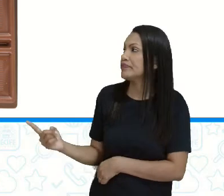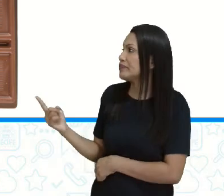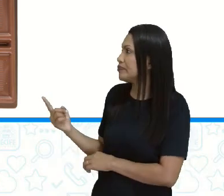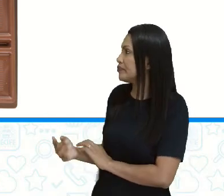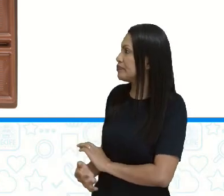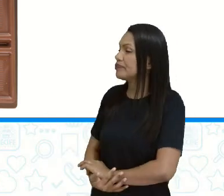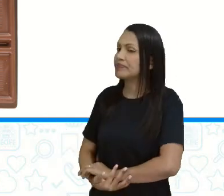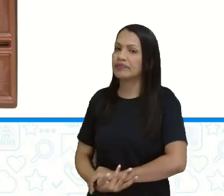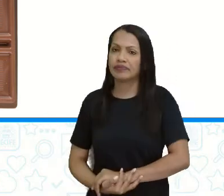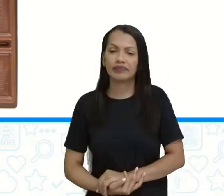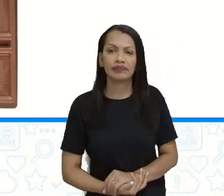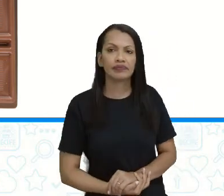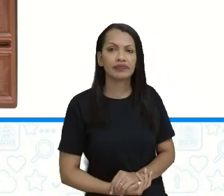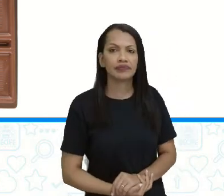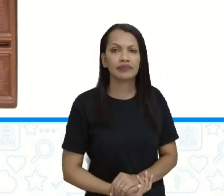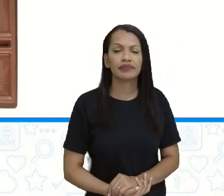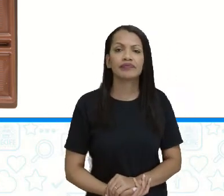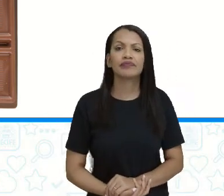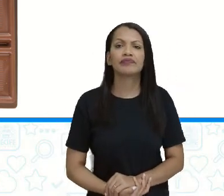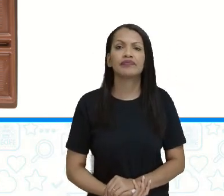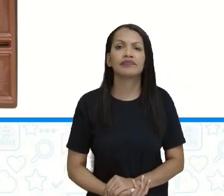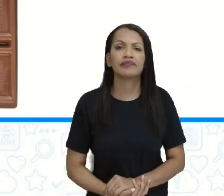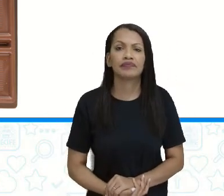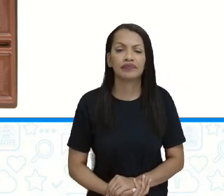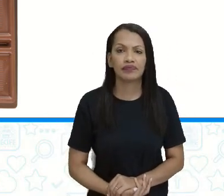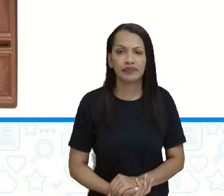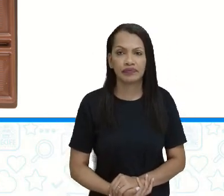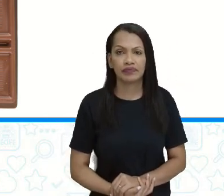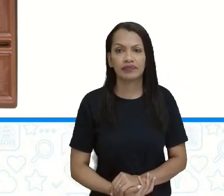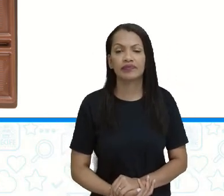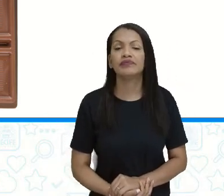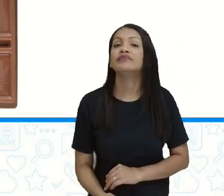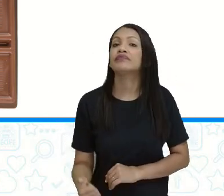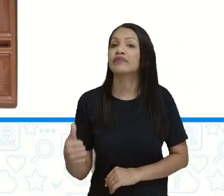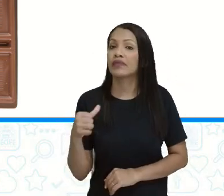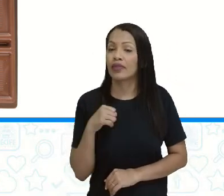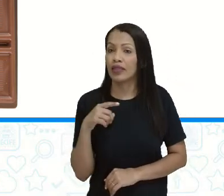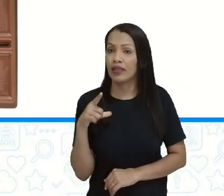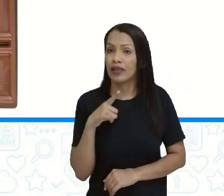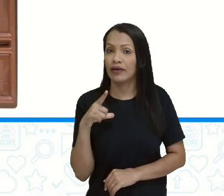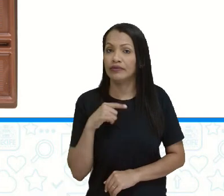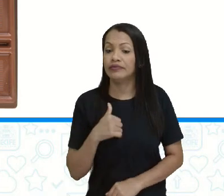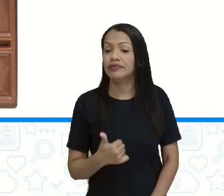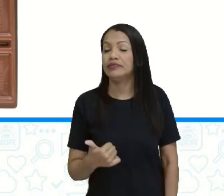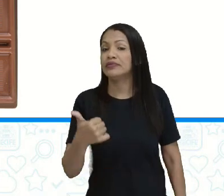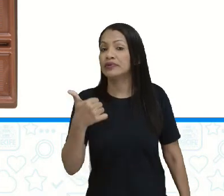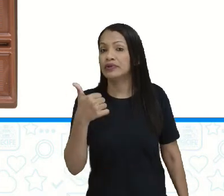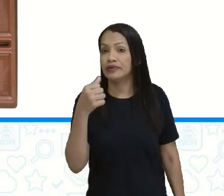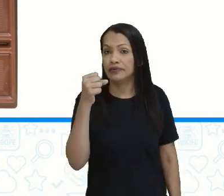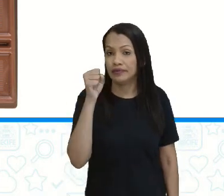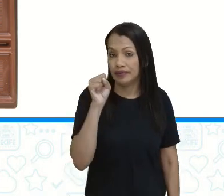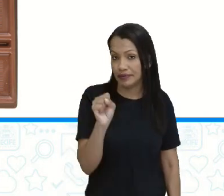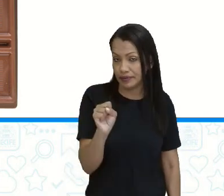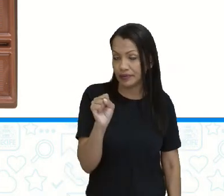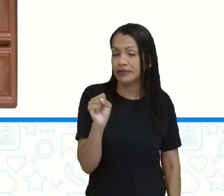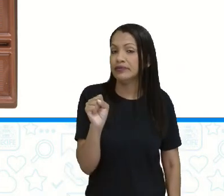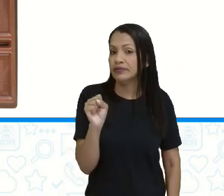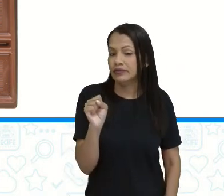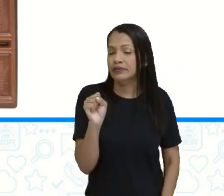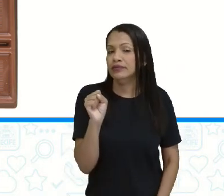divisão? Você tem o total, que são 18 quadrinhos aí de